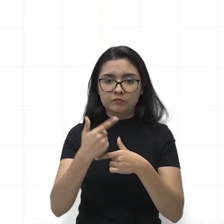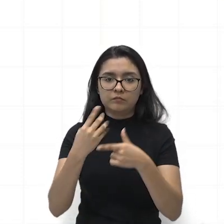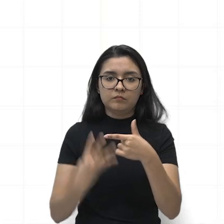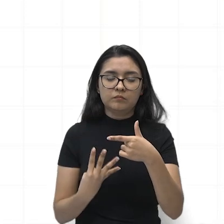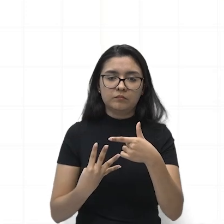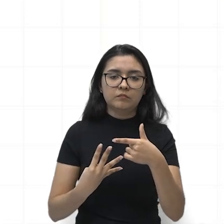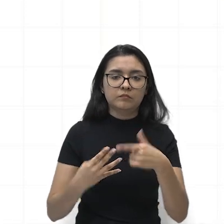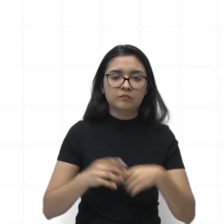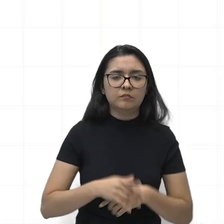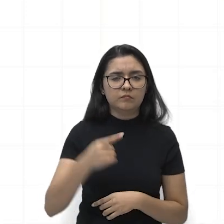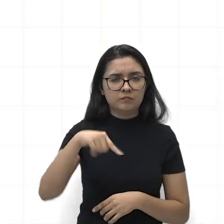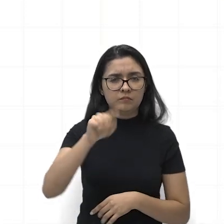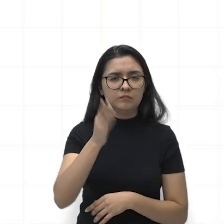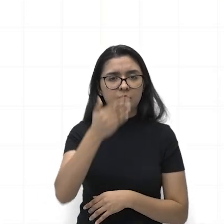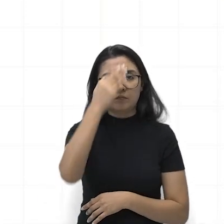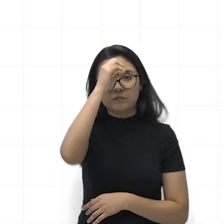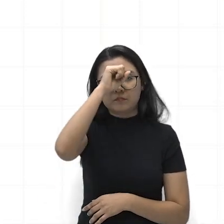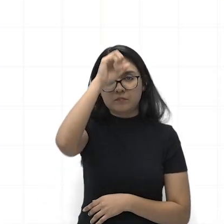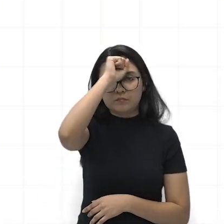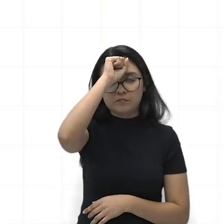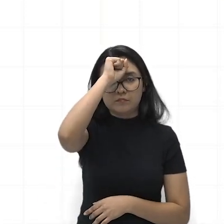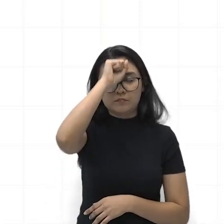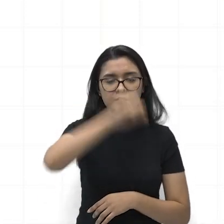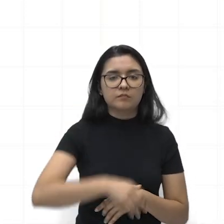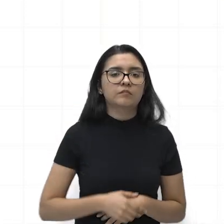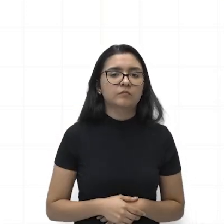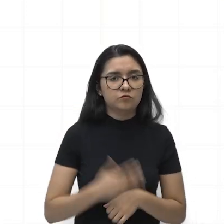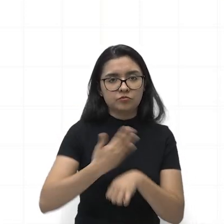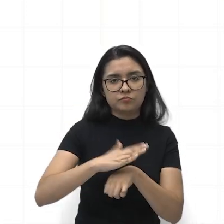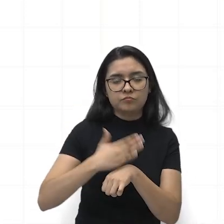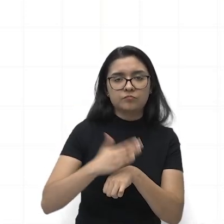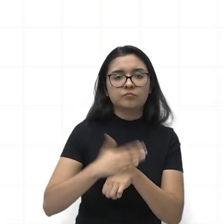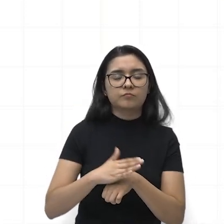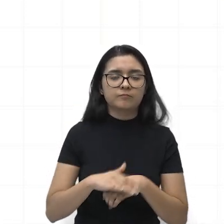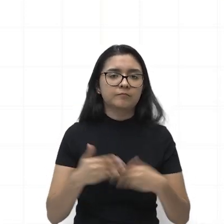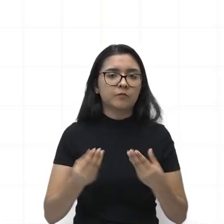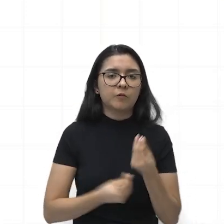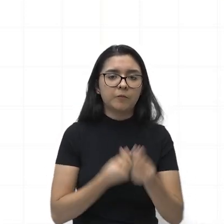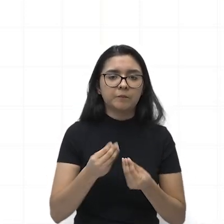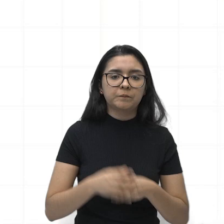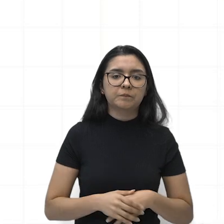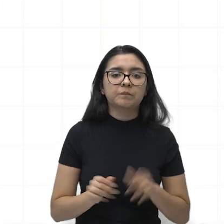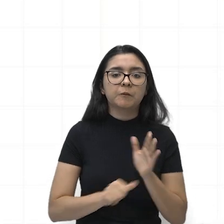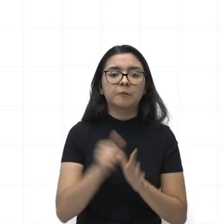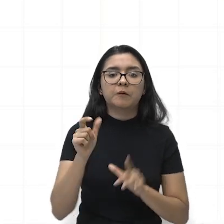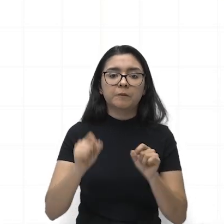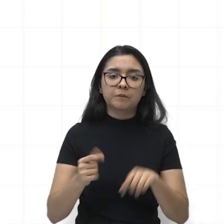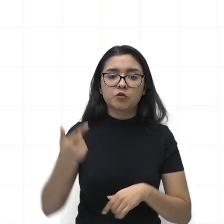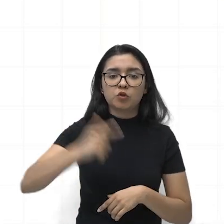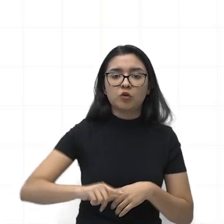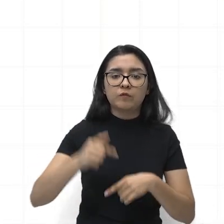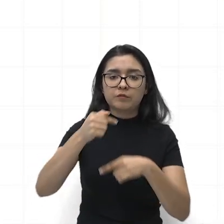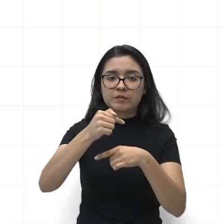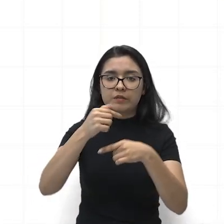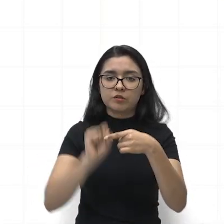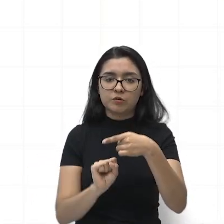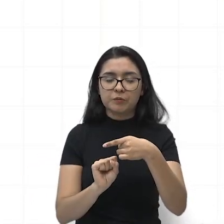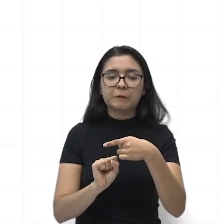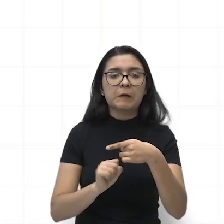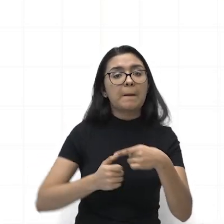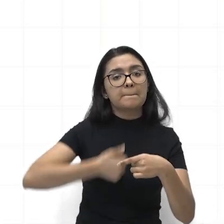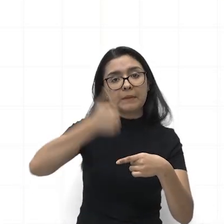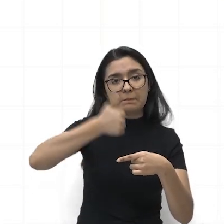2 sobre 4. Você já aprendeu, já pegou a maneira de fazer. O que a gente faz primeiro? Repete a